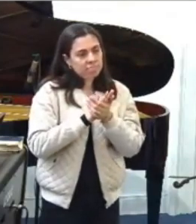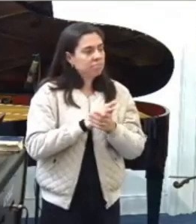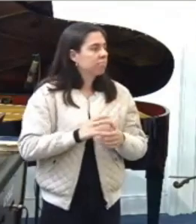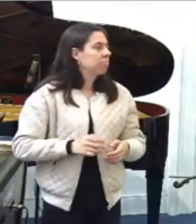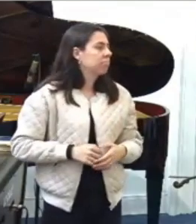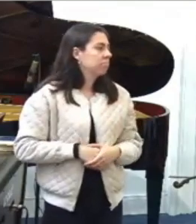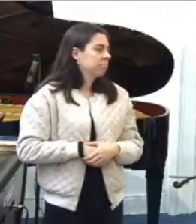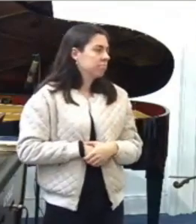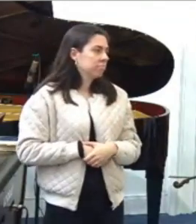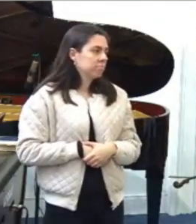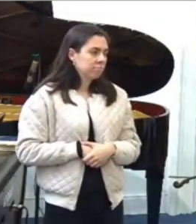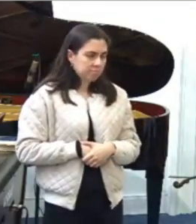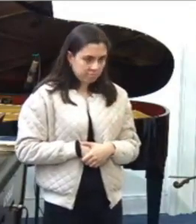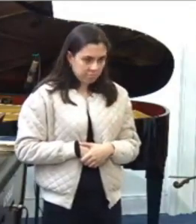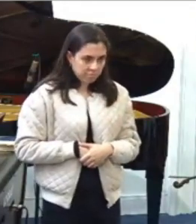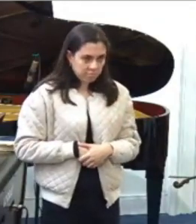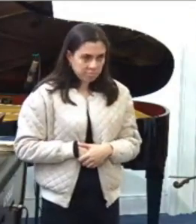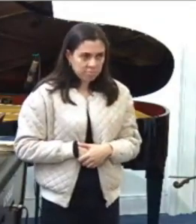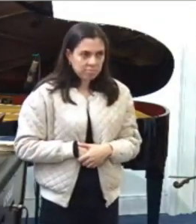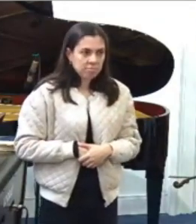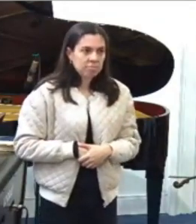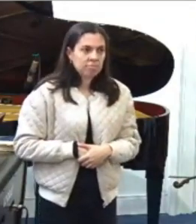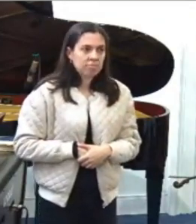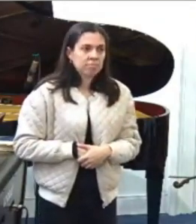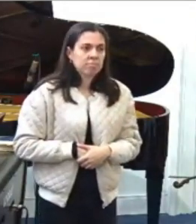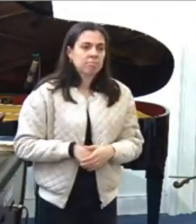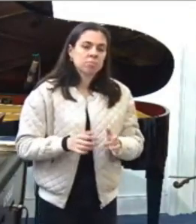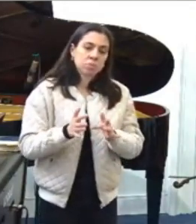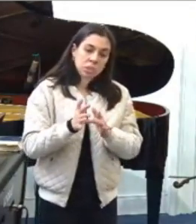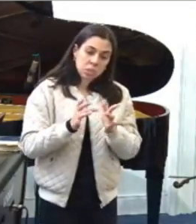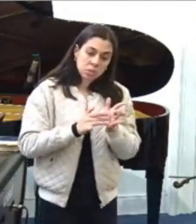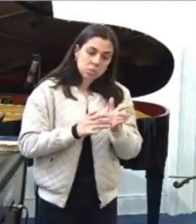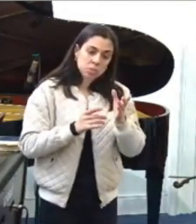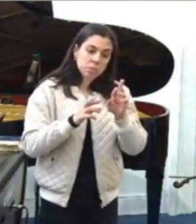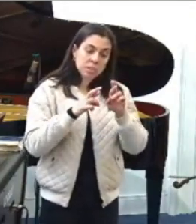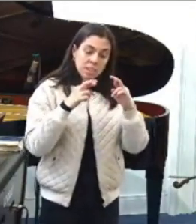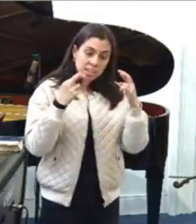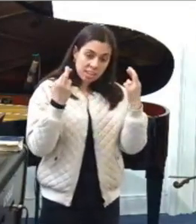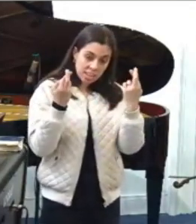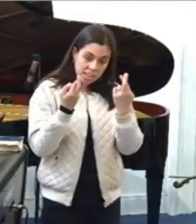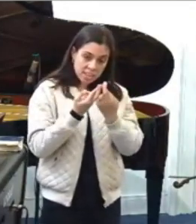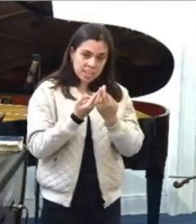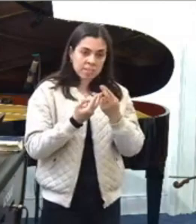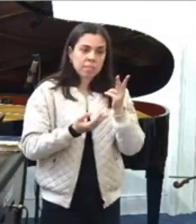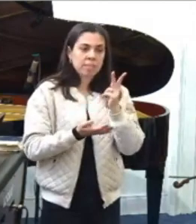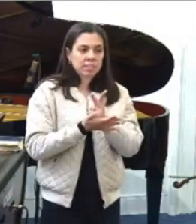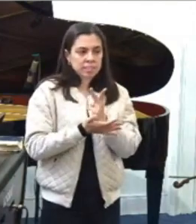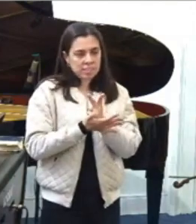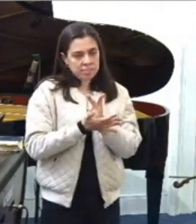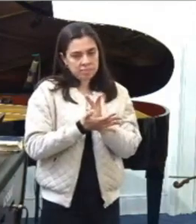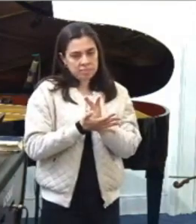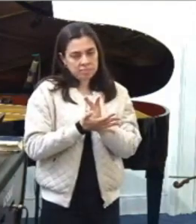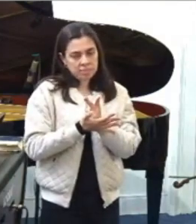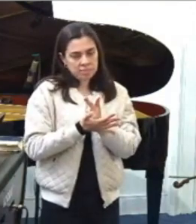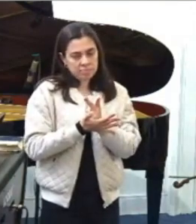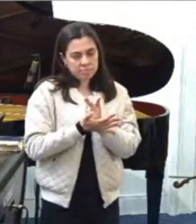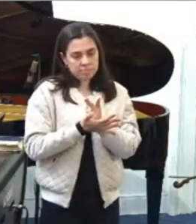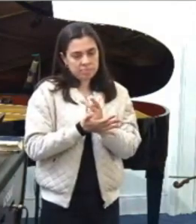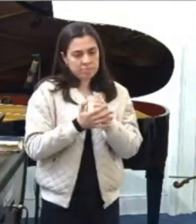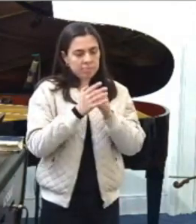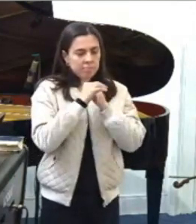Alegre-se, porque o nosso Senhor Jesus Cristo reina, e Ele reinará para todo sempre. Vamos